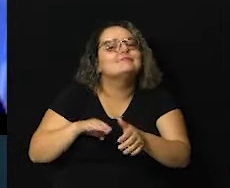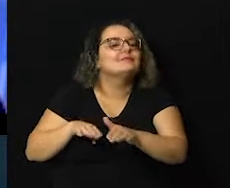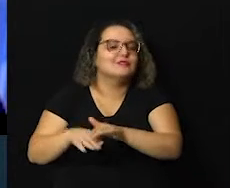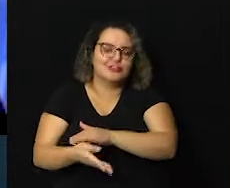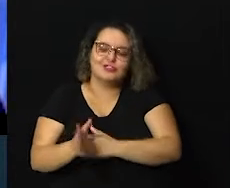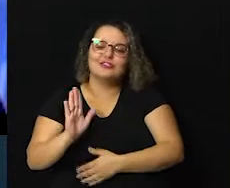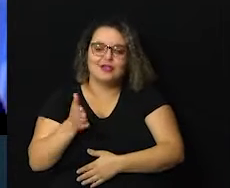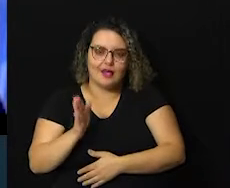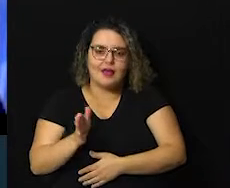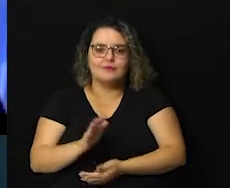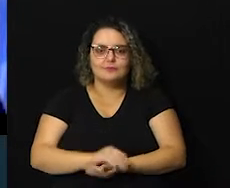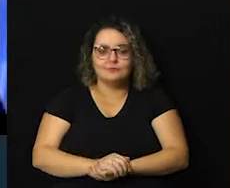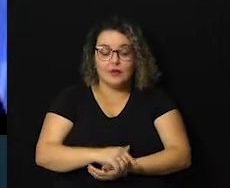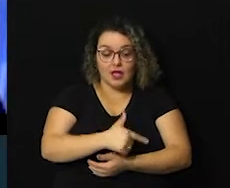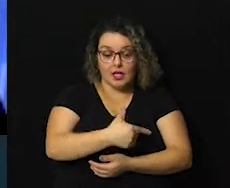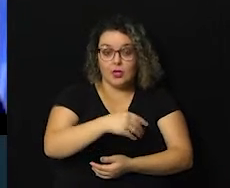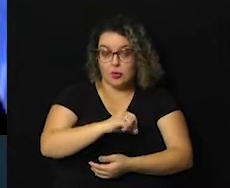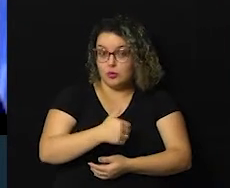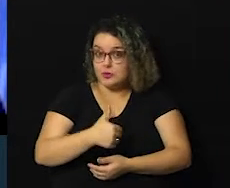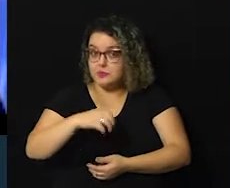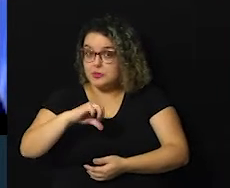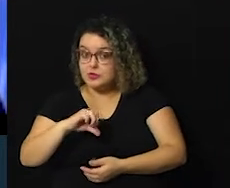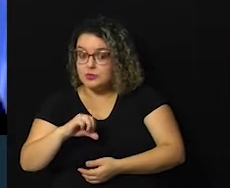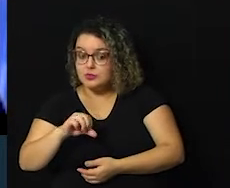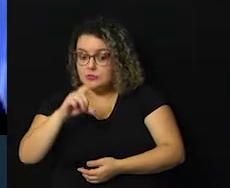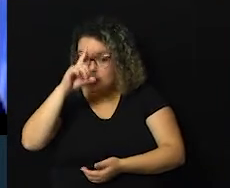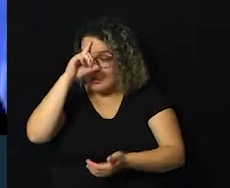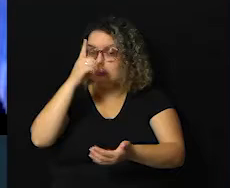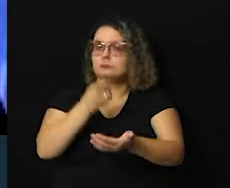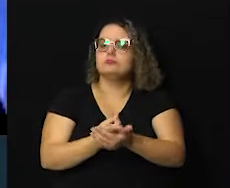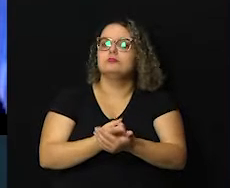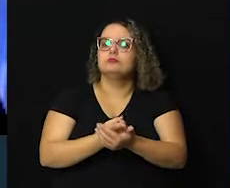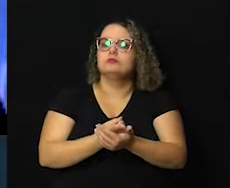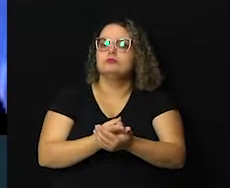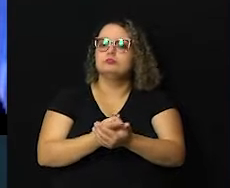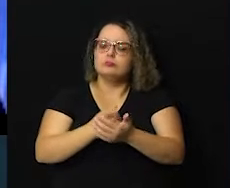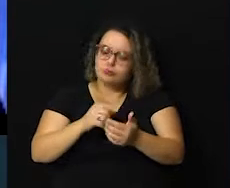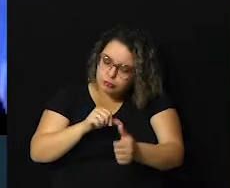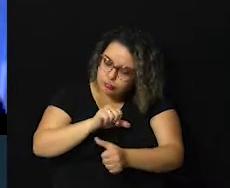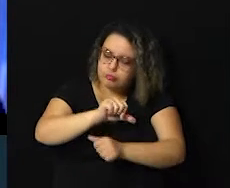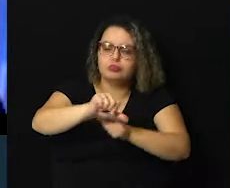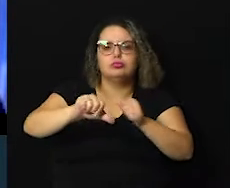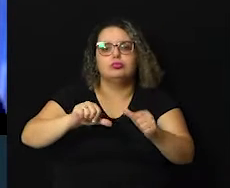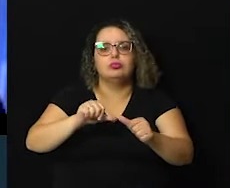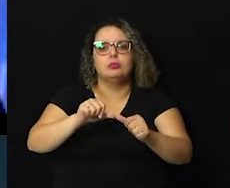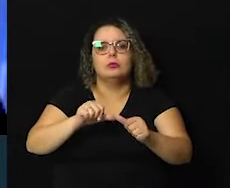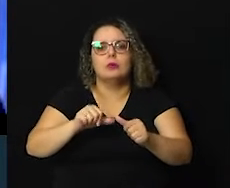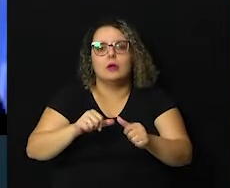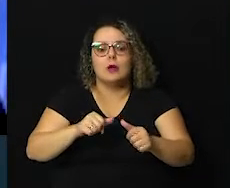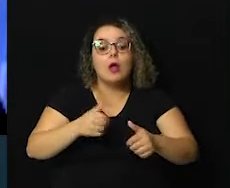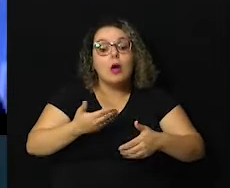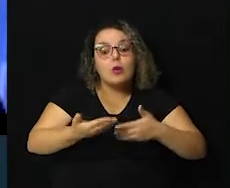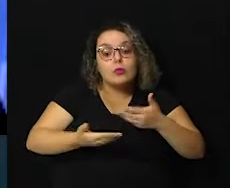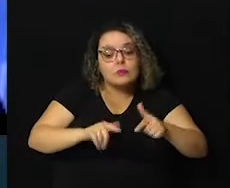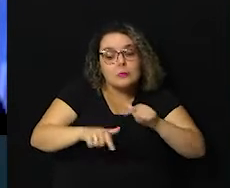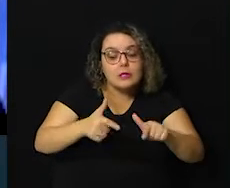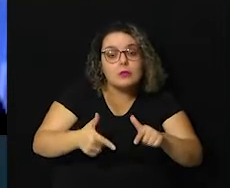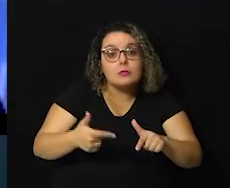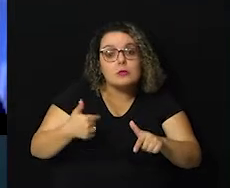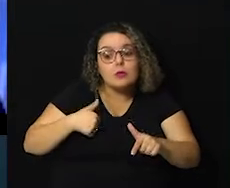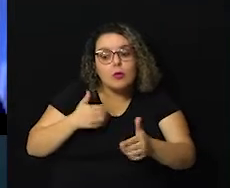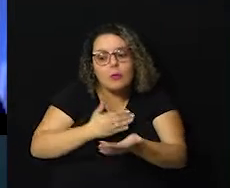eu tô bastante acostumado em 2019 eu decidi dar o pulo né Deixei de ser empregado para